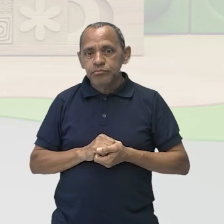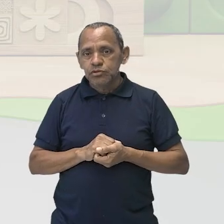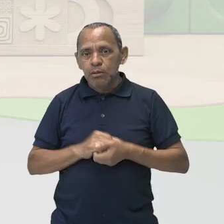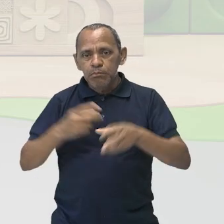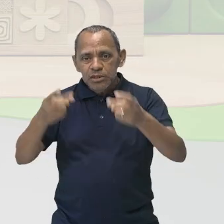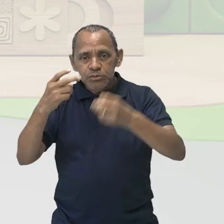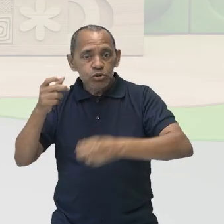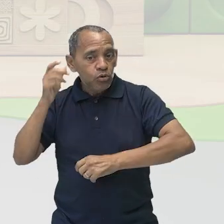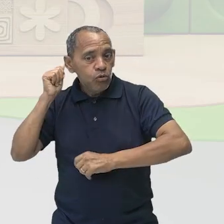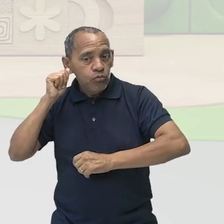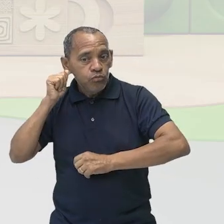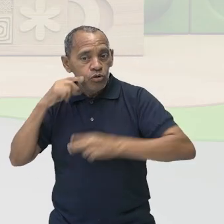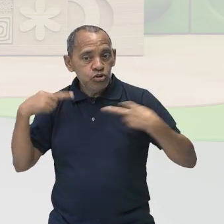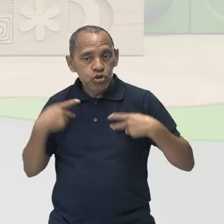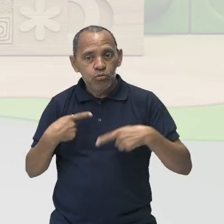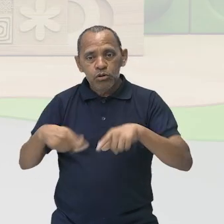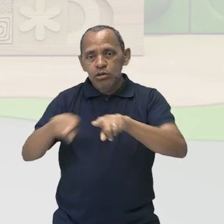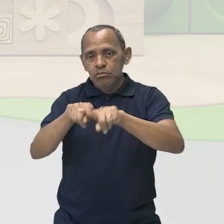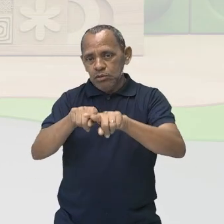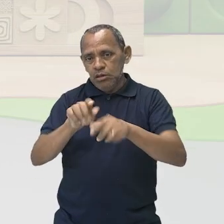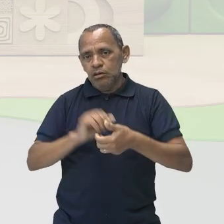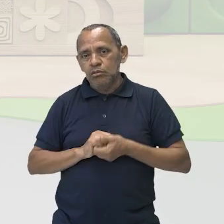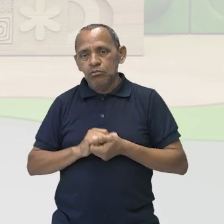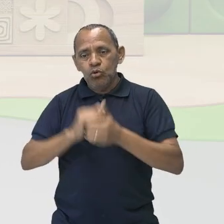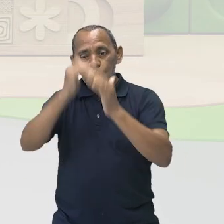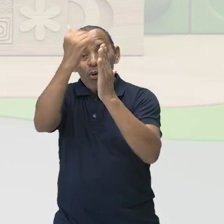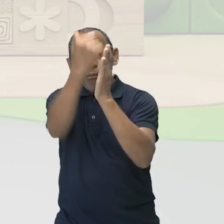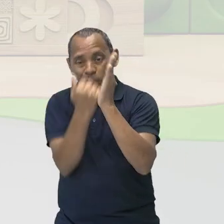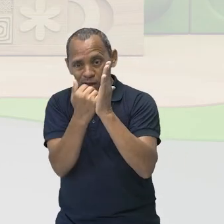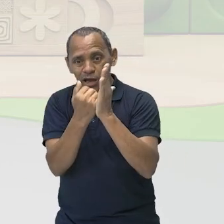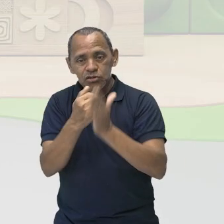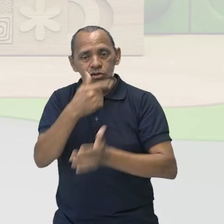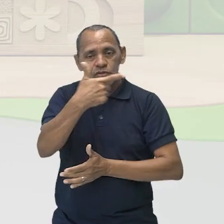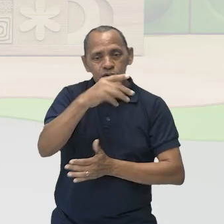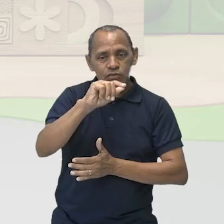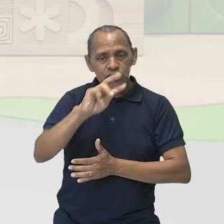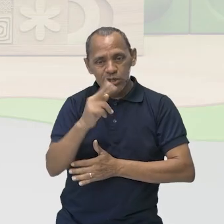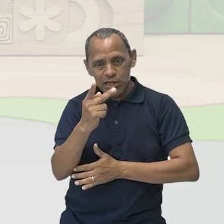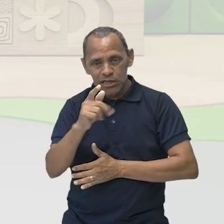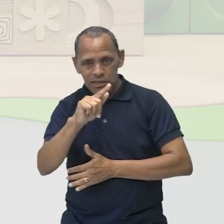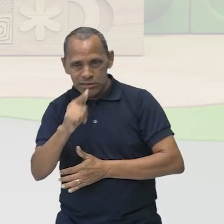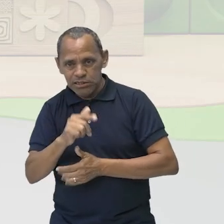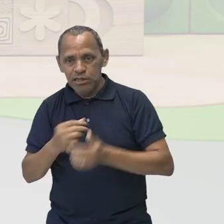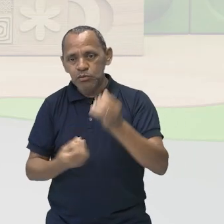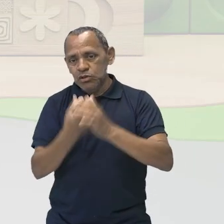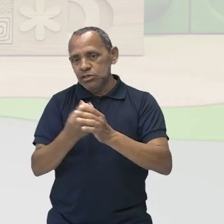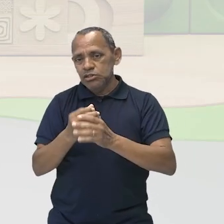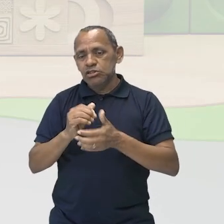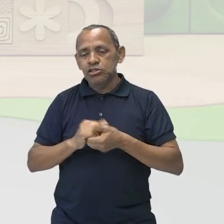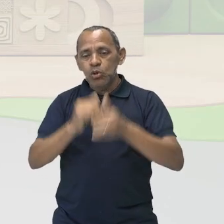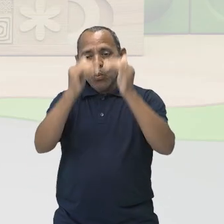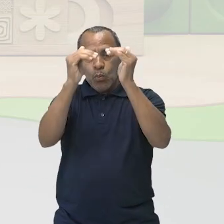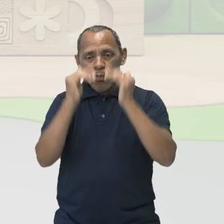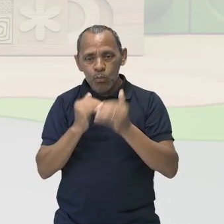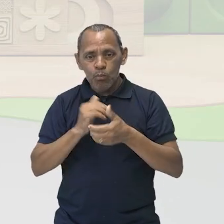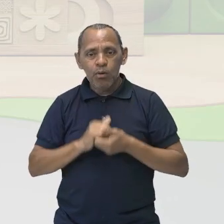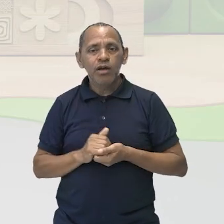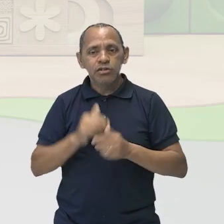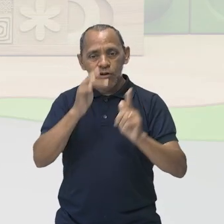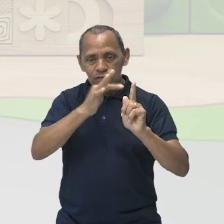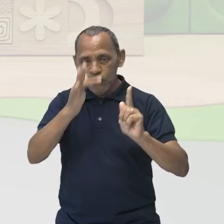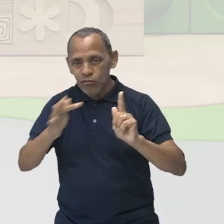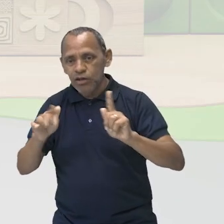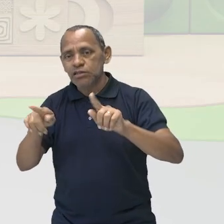pelo ouvido humano, pois estão abaixo dos 20 Hz, eles produzem oscilações de baixa frequência que são capazes de